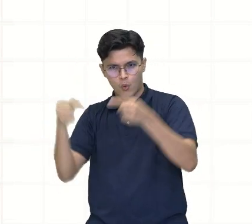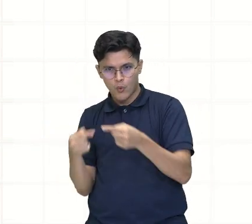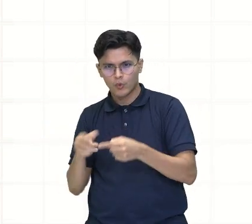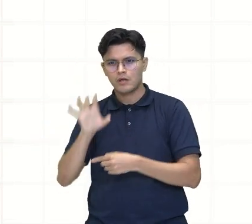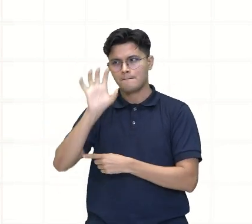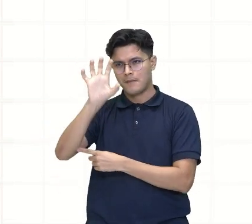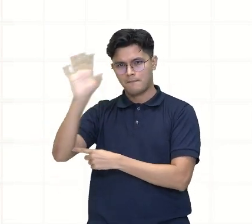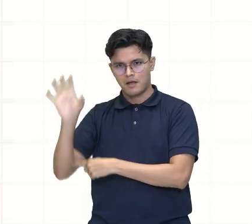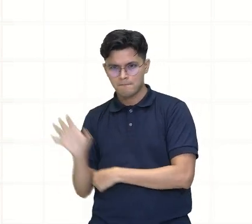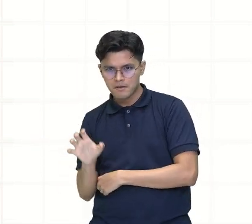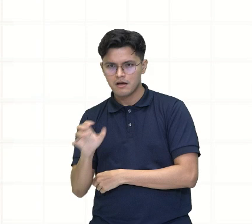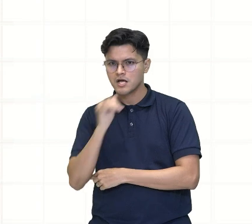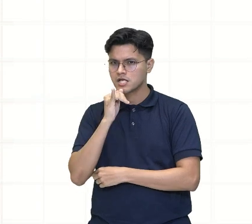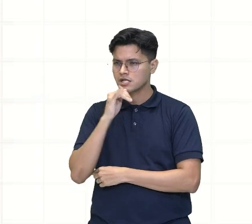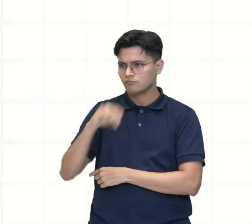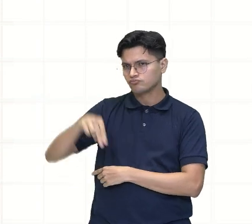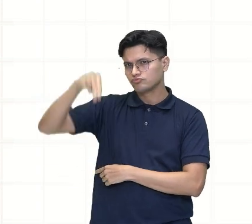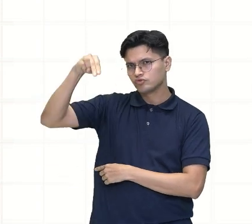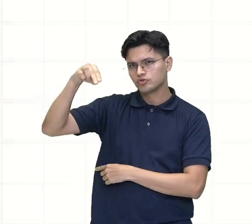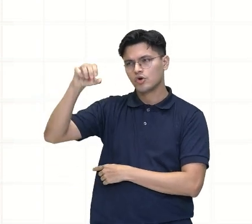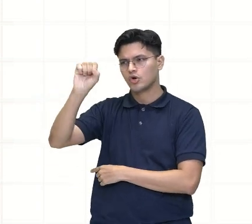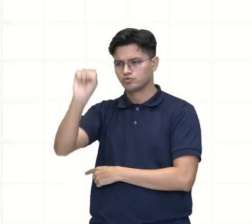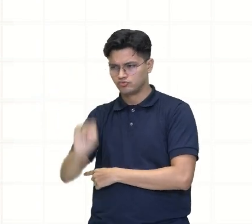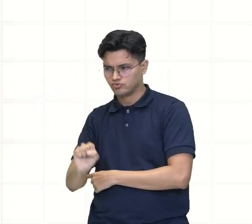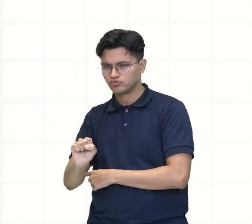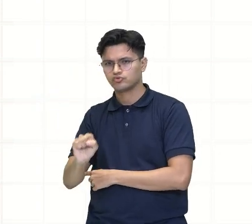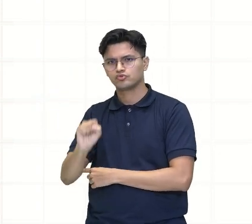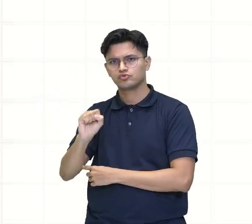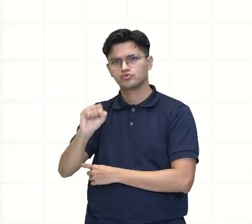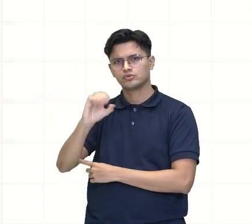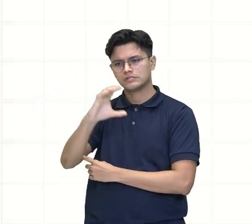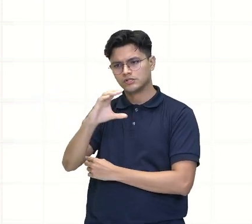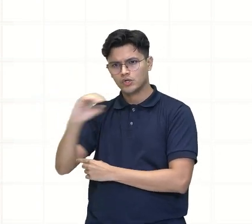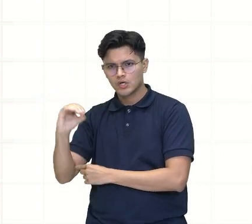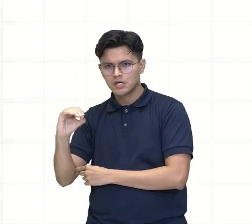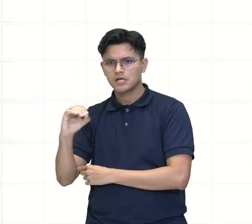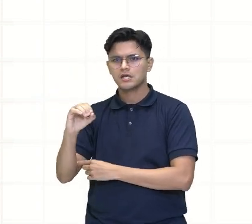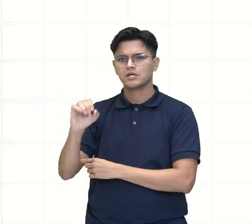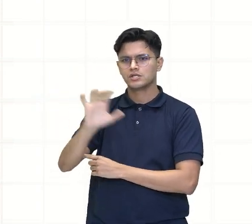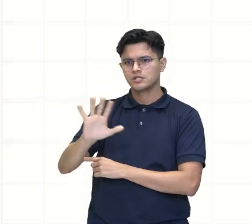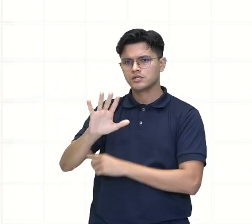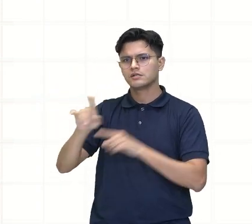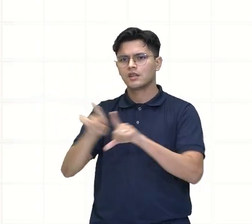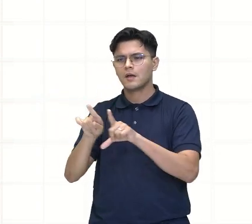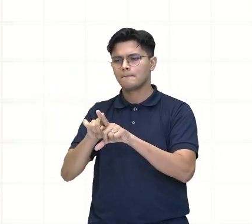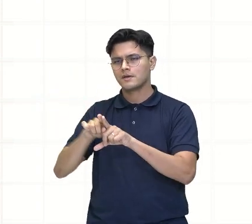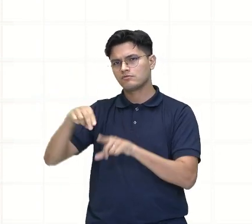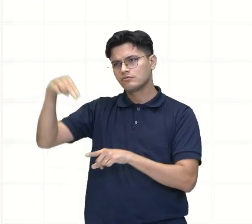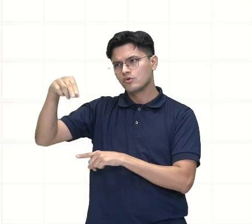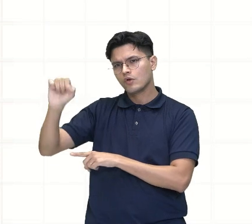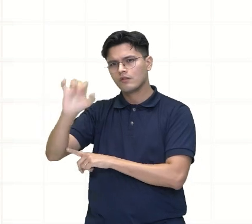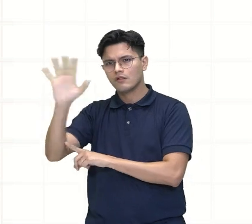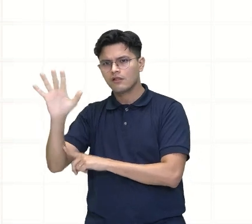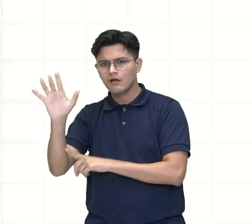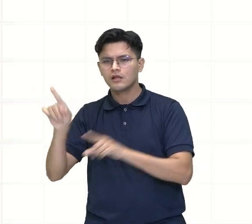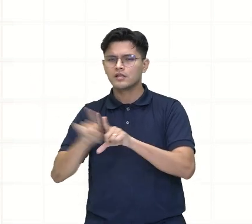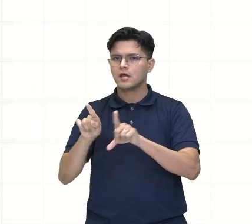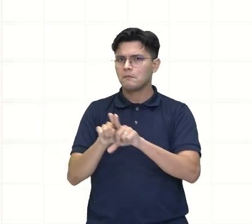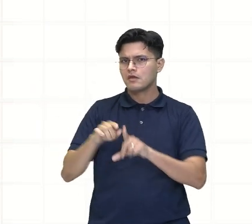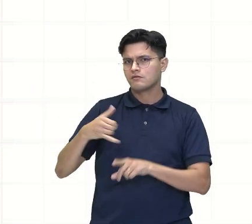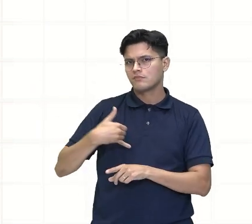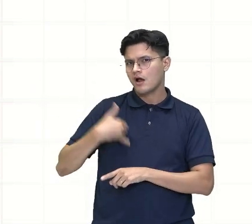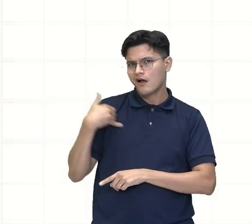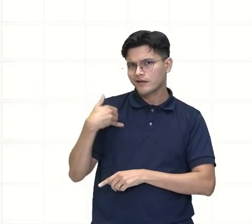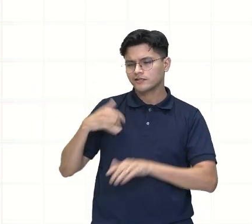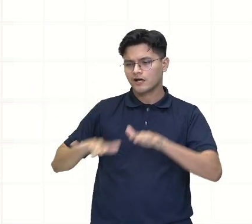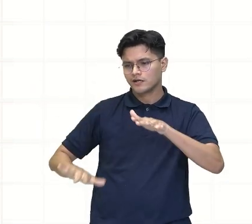do mapa, região centro-oeste, nordeste, a idade média também de cônjuges que são os casais ali